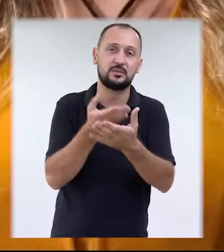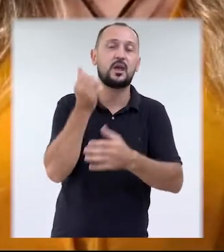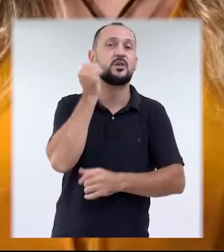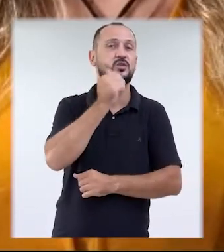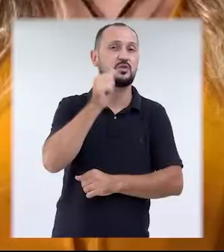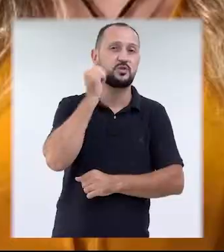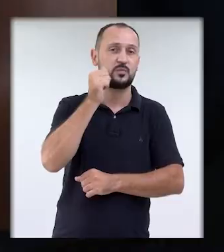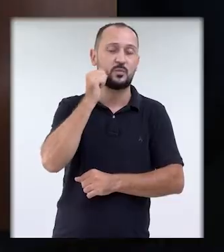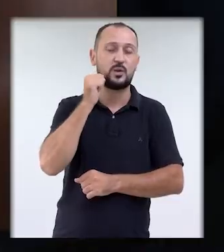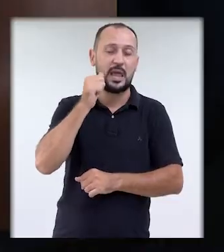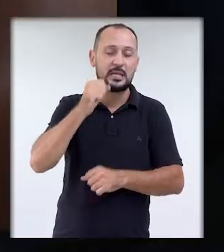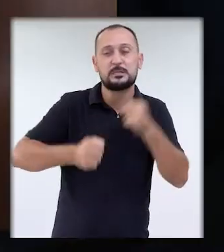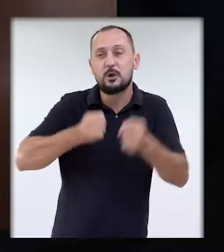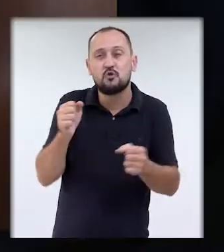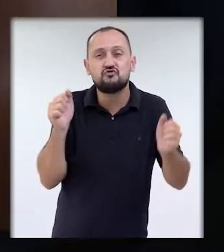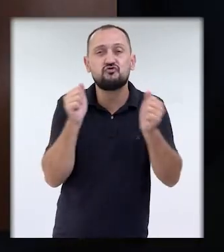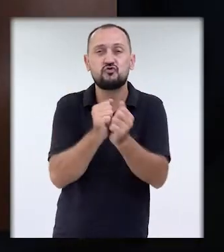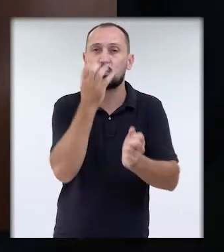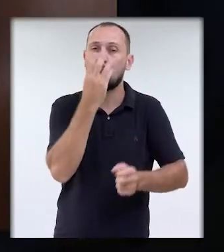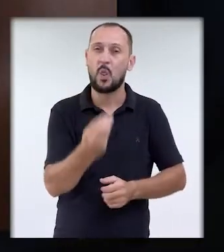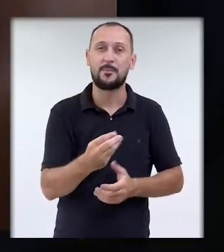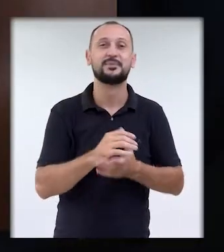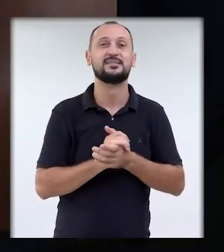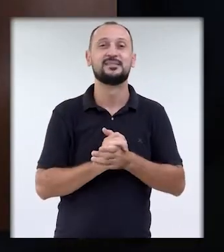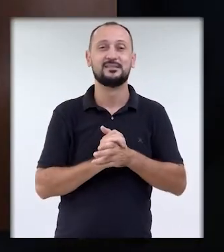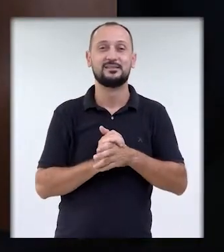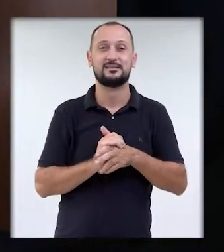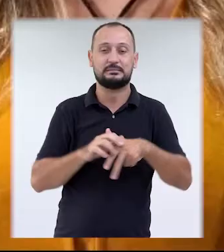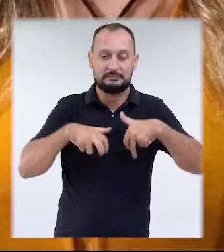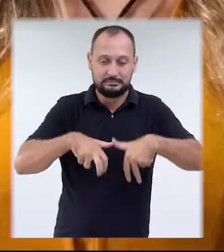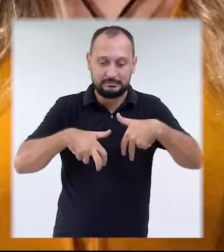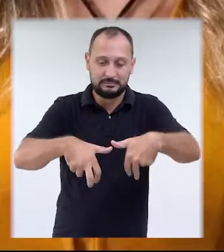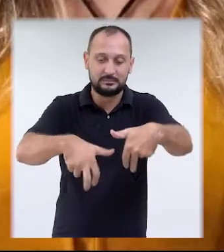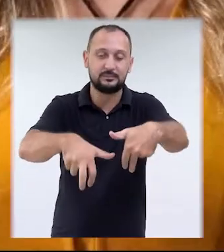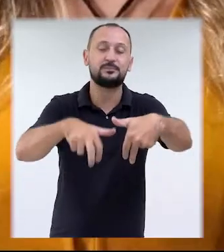chamado Mulheres que Correm com Lobos. Tudo bem, Gabriela?